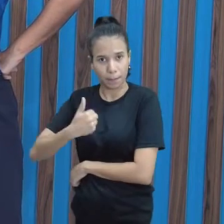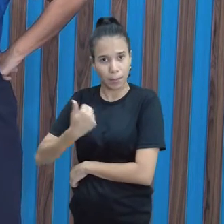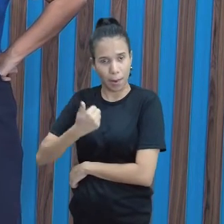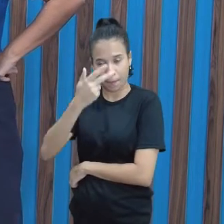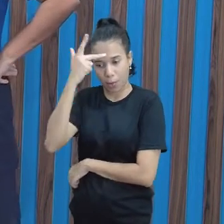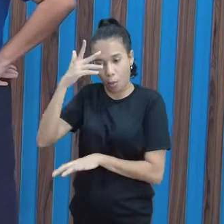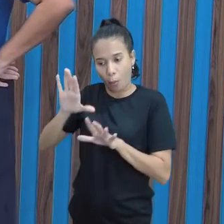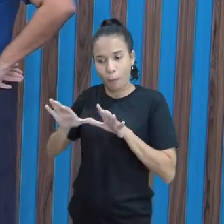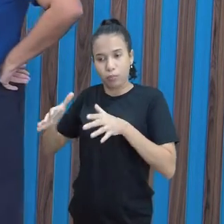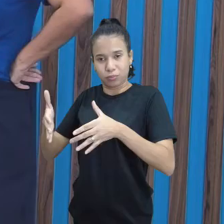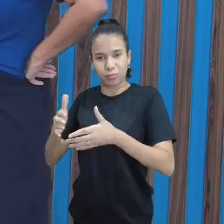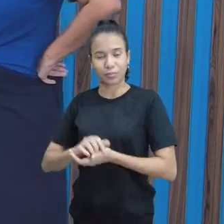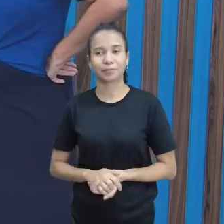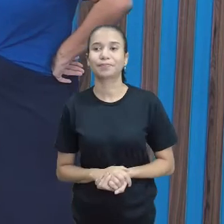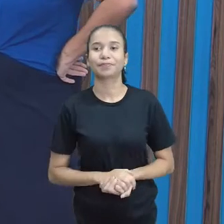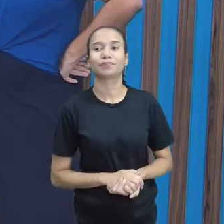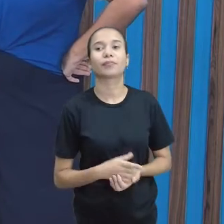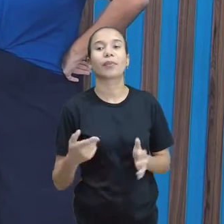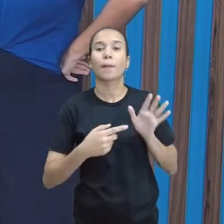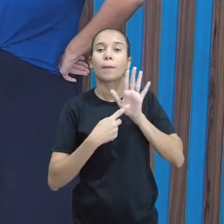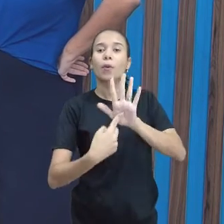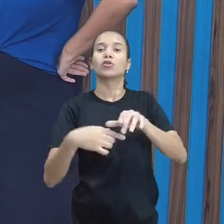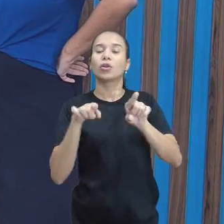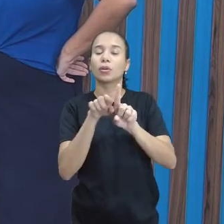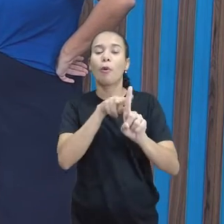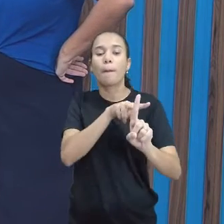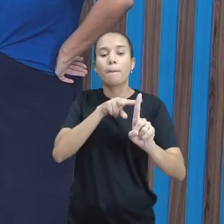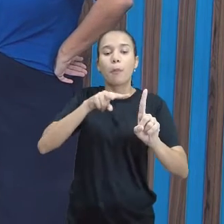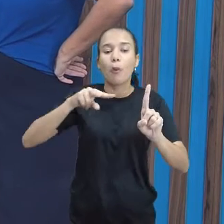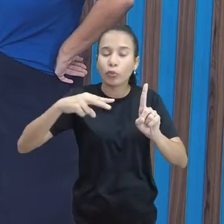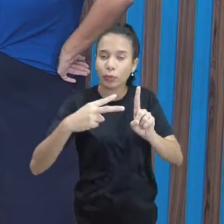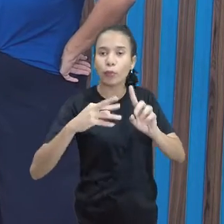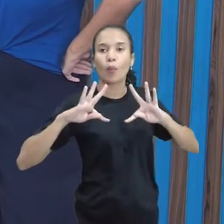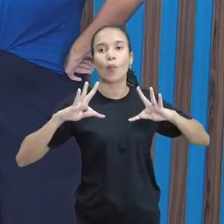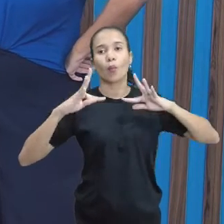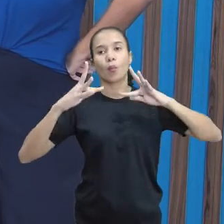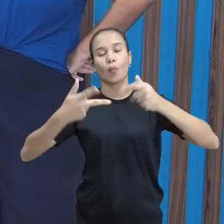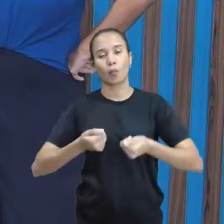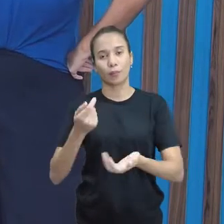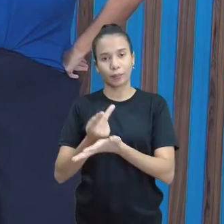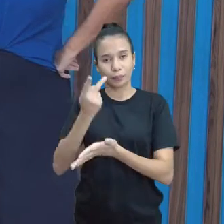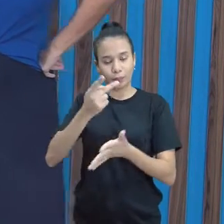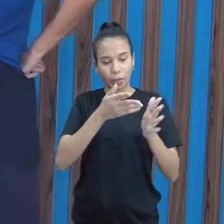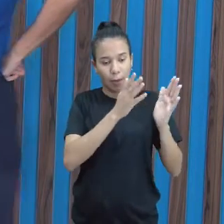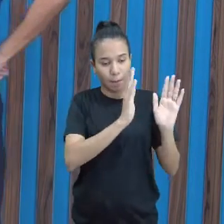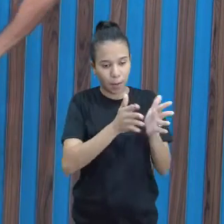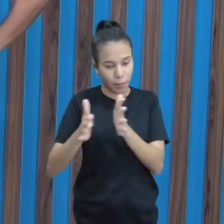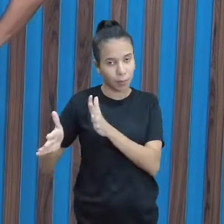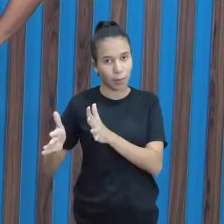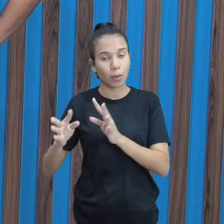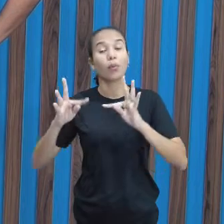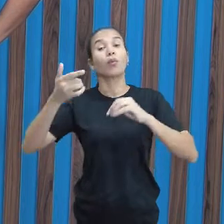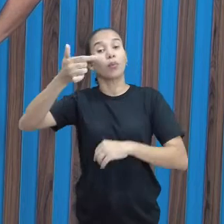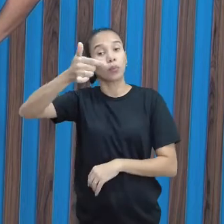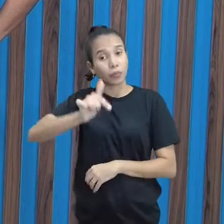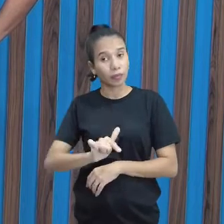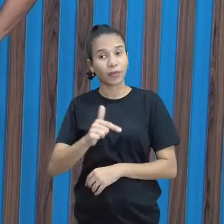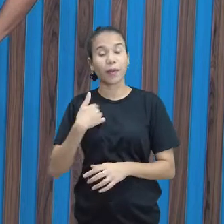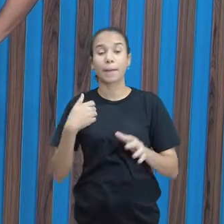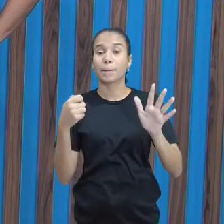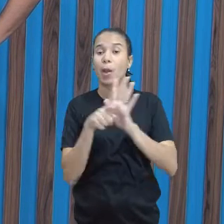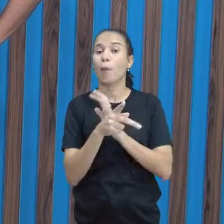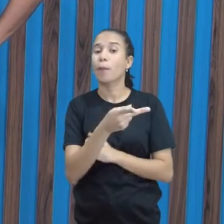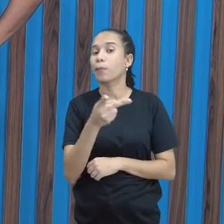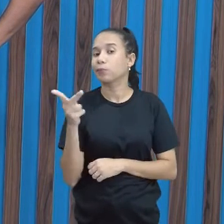do plural. Destacando sob seu ponto de vista todos os acontecimentos. E aí, de novo, eu pergunto